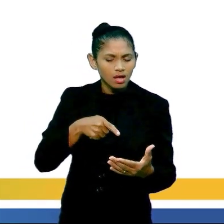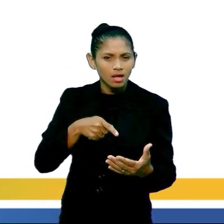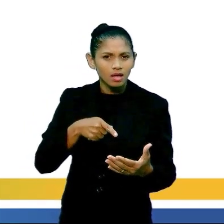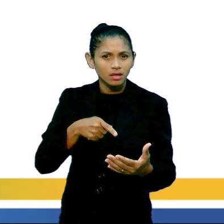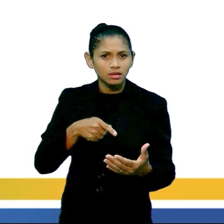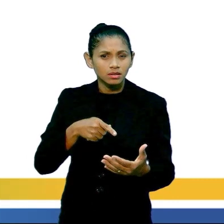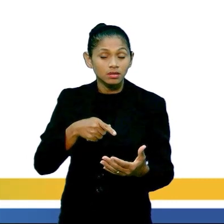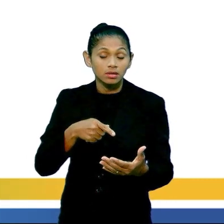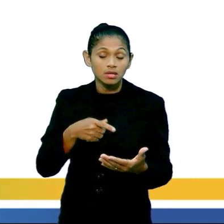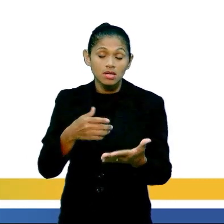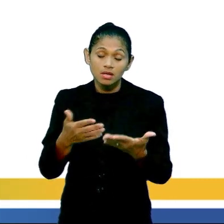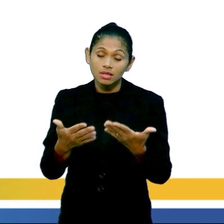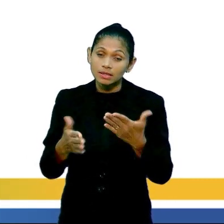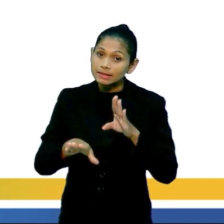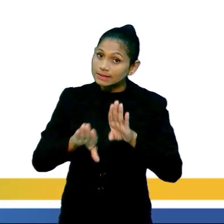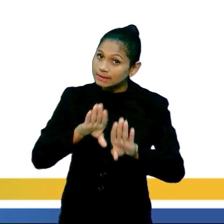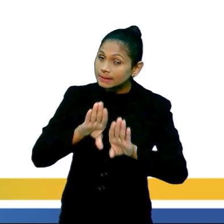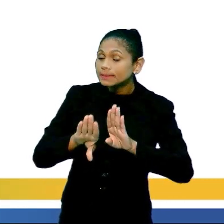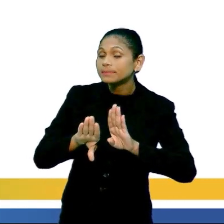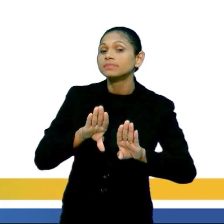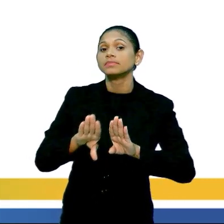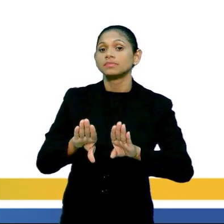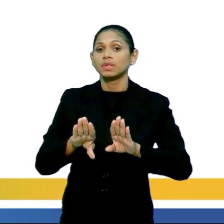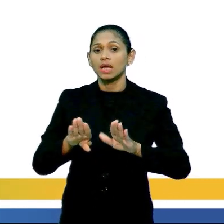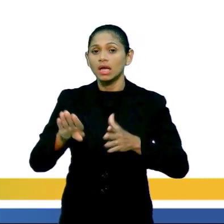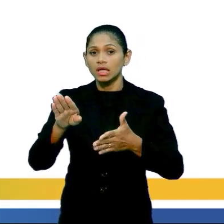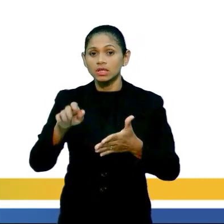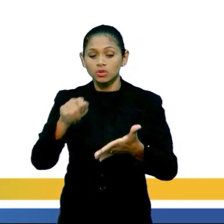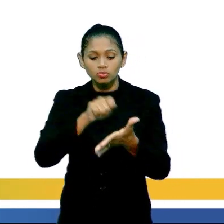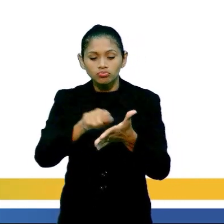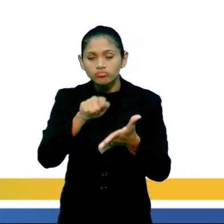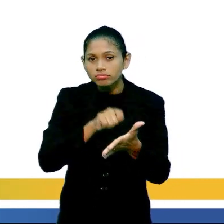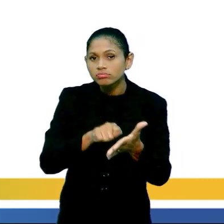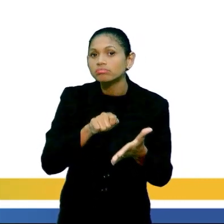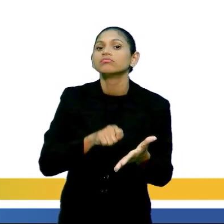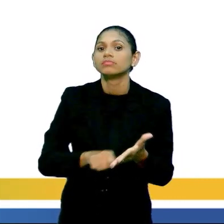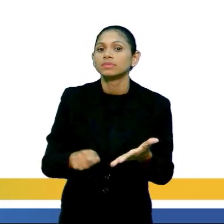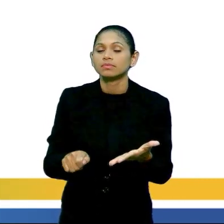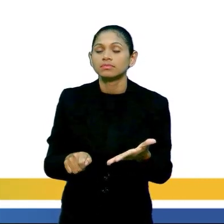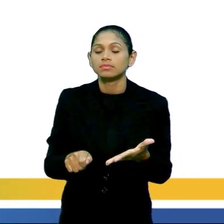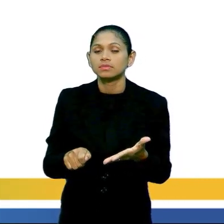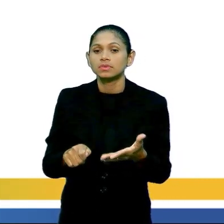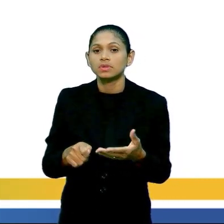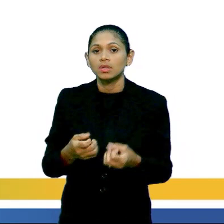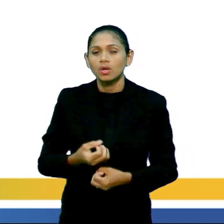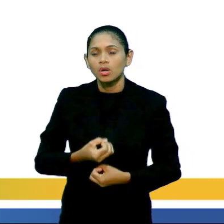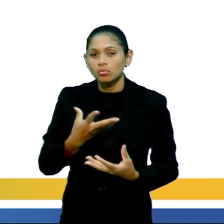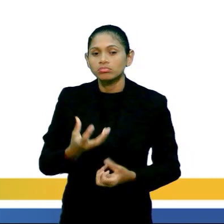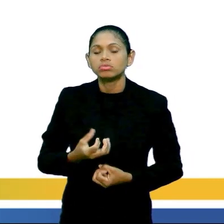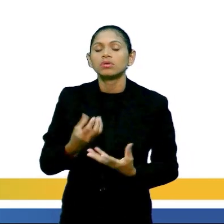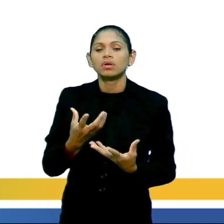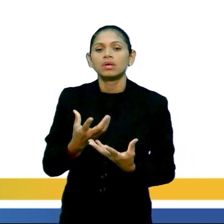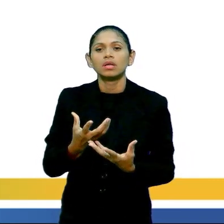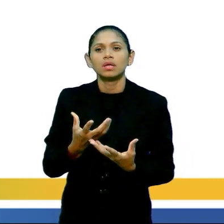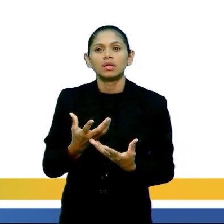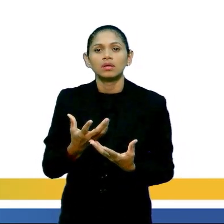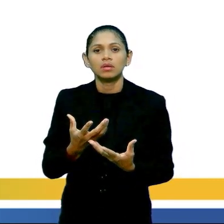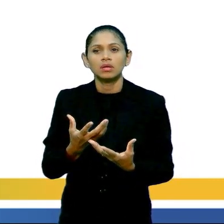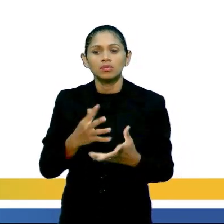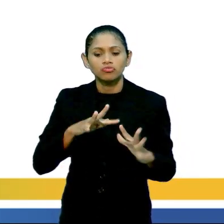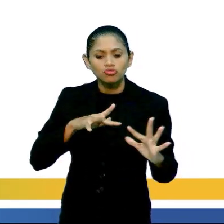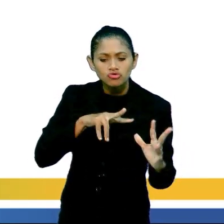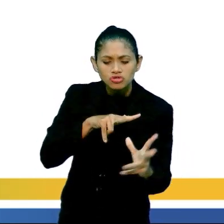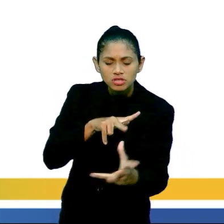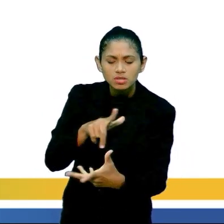escrito, tá? Porque um poema, geralmente, em regra geral, digamos assim, ele pertence à função poética,